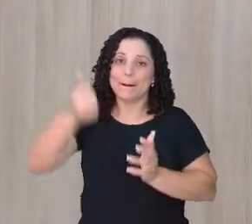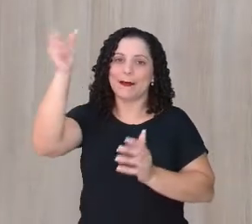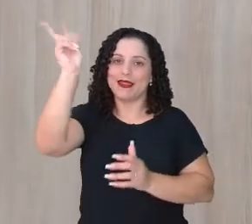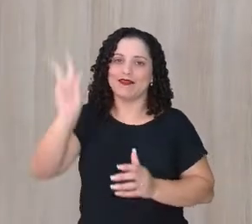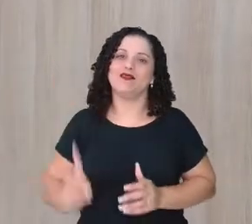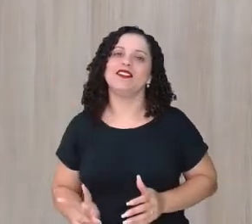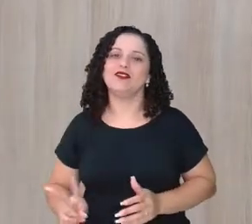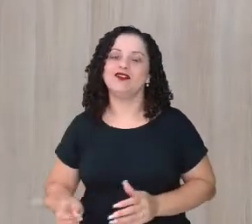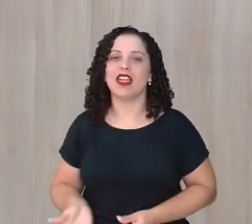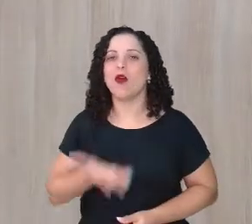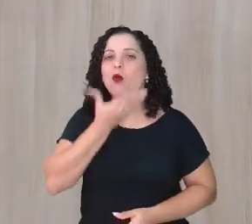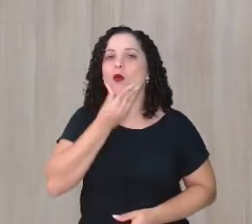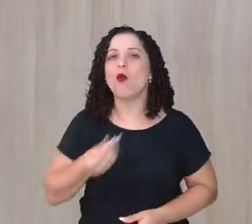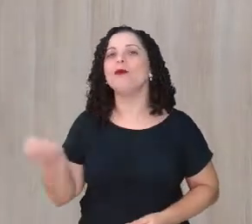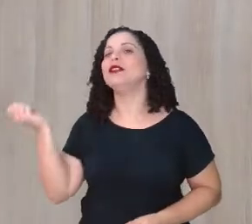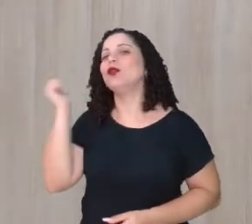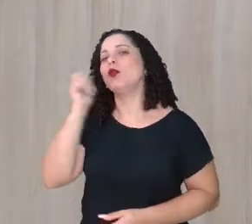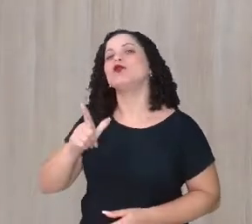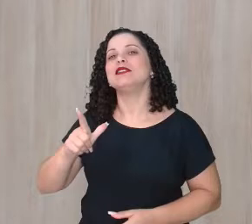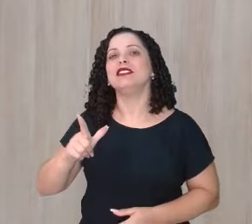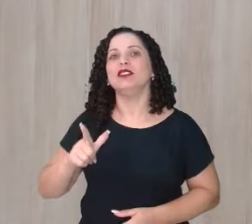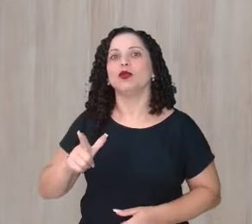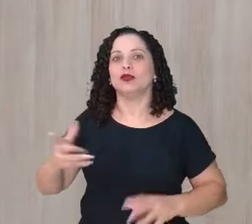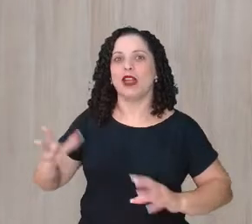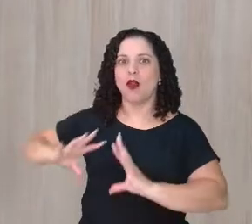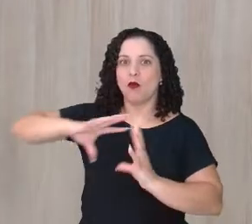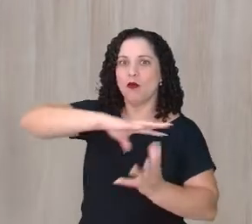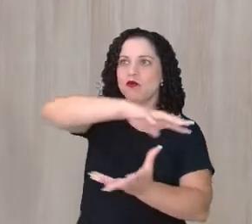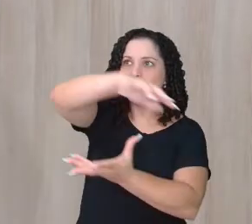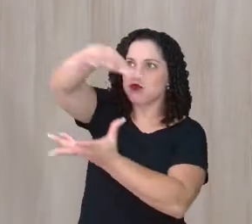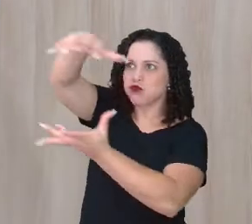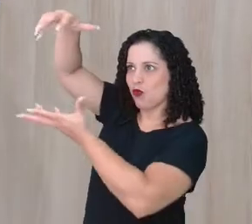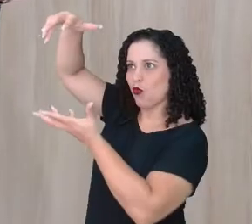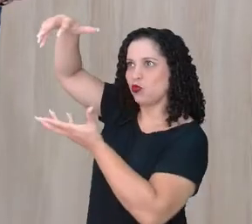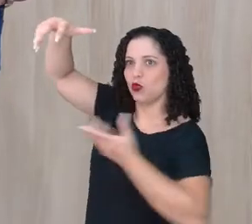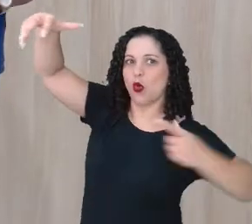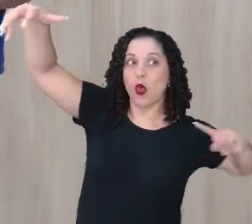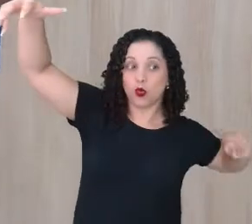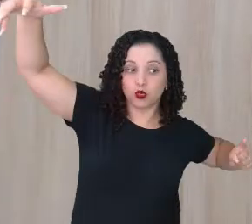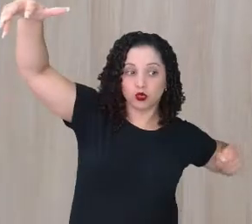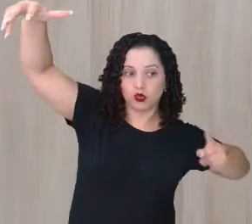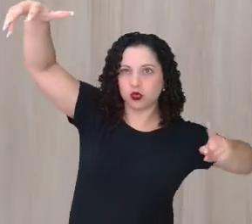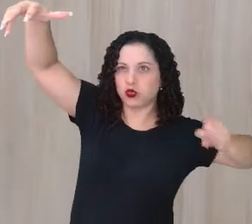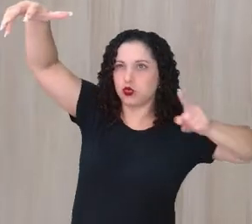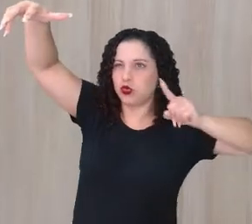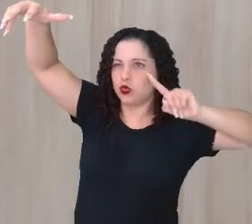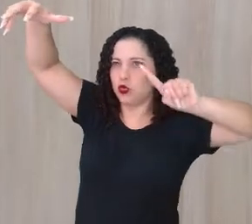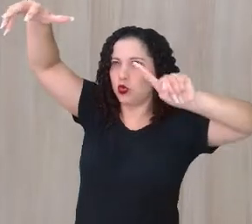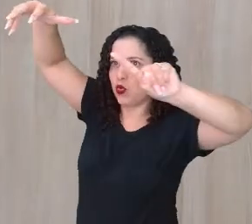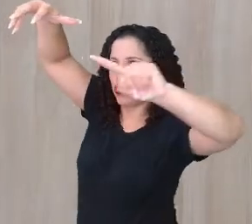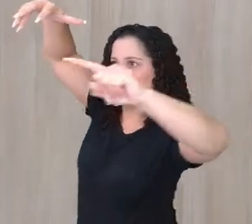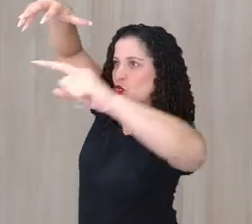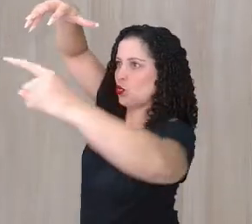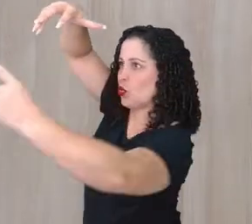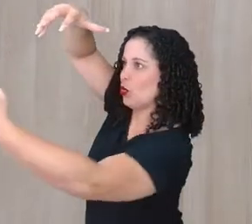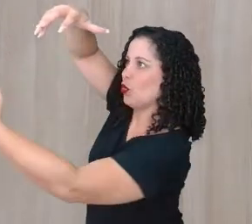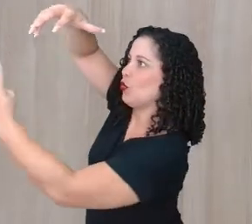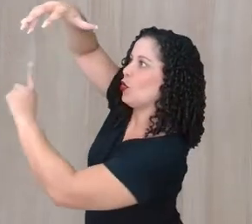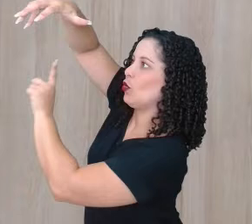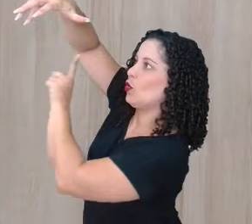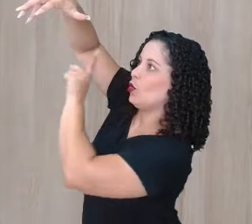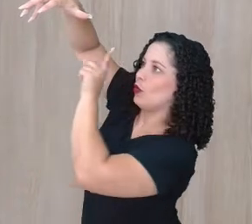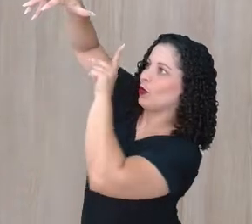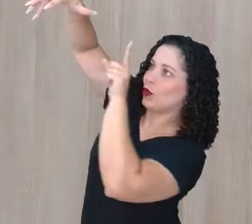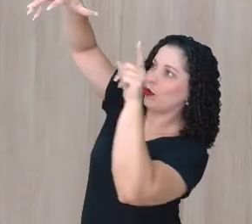né, um homem consegue dar uma volta aí na Terra, dar uma olhada aí na Terra e traz essa imensa